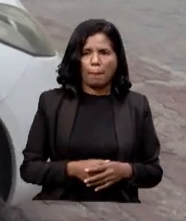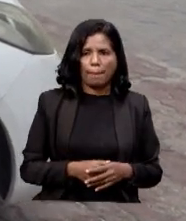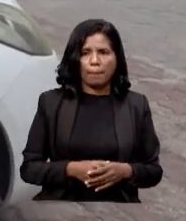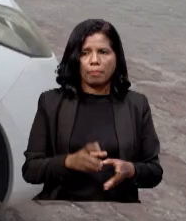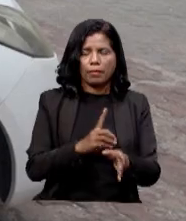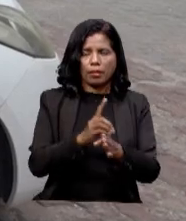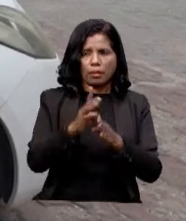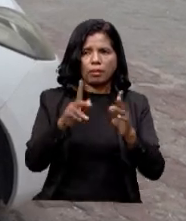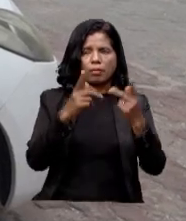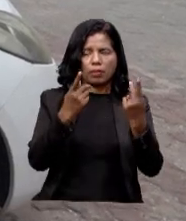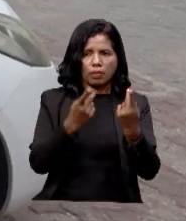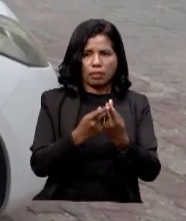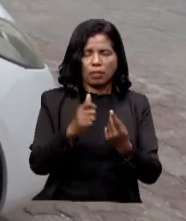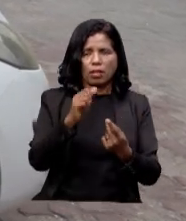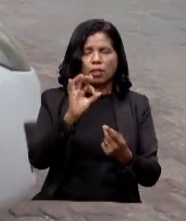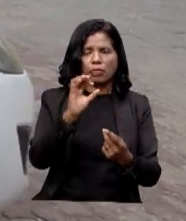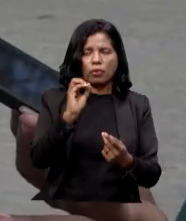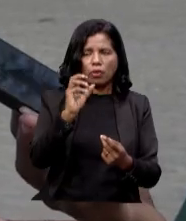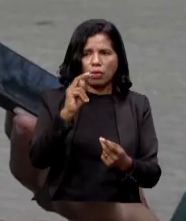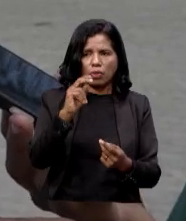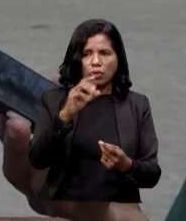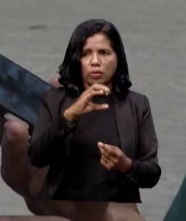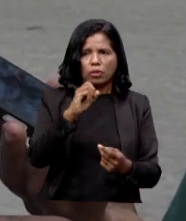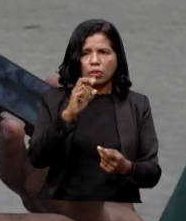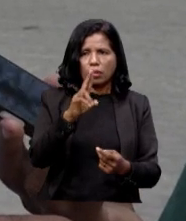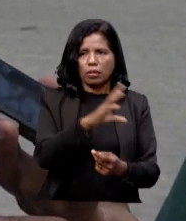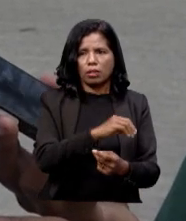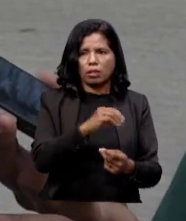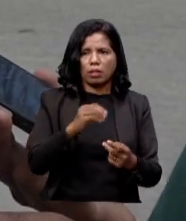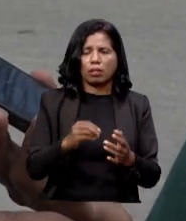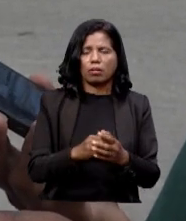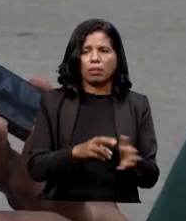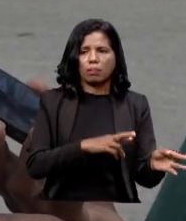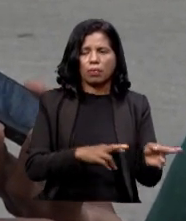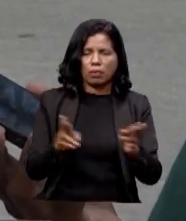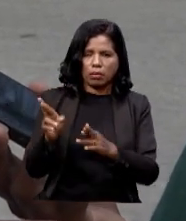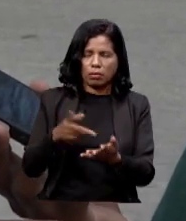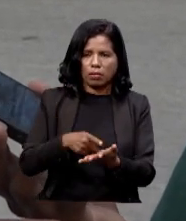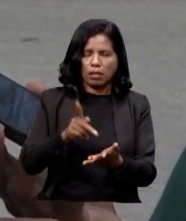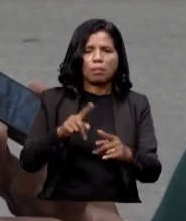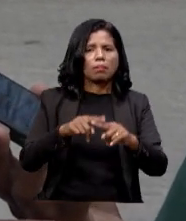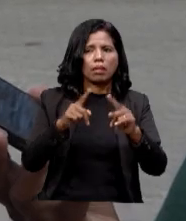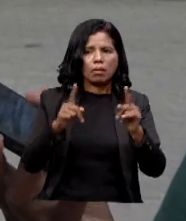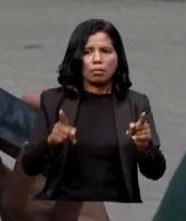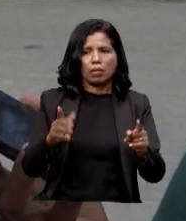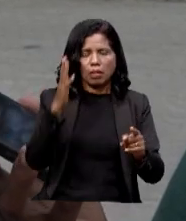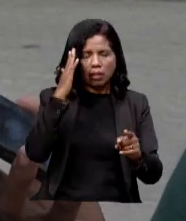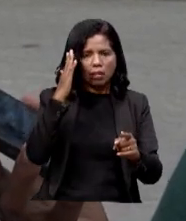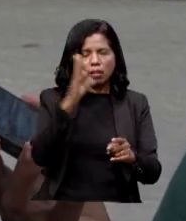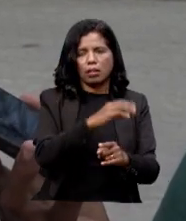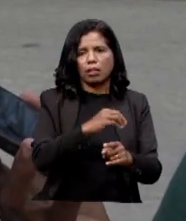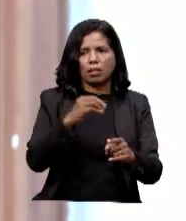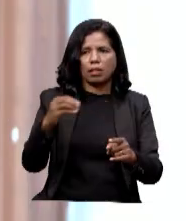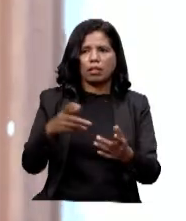Diretor companhia Bedford Afonso Henrique da Costa Xavier, alias Kei Xavier, pronto a do selo, mas bem desconfia indício e a